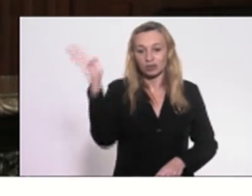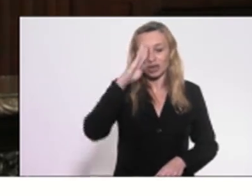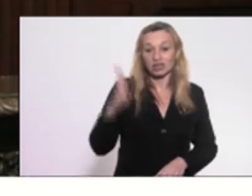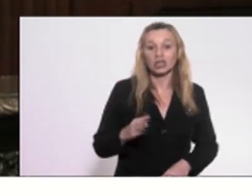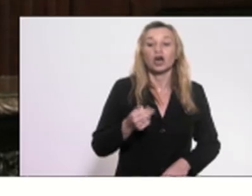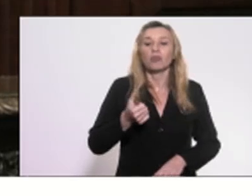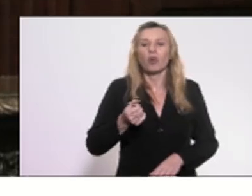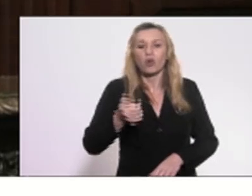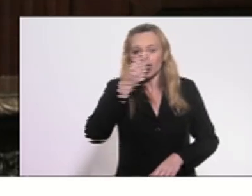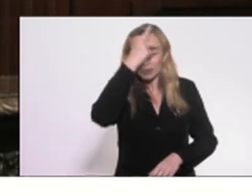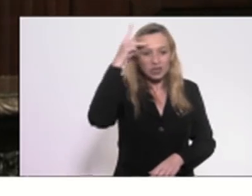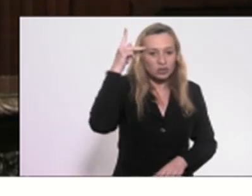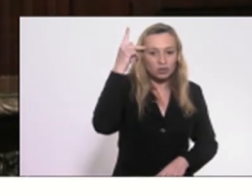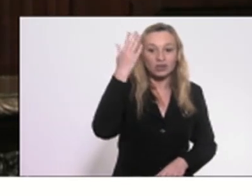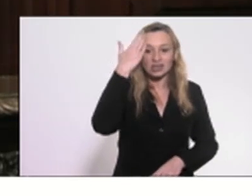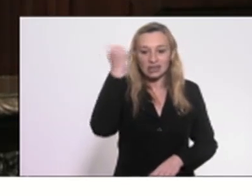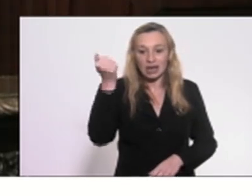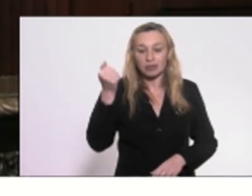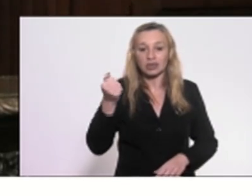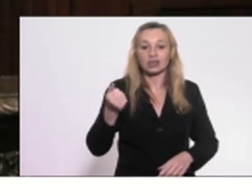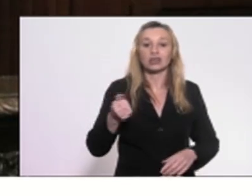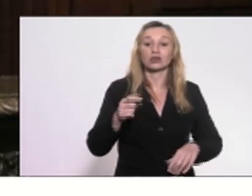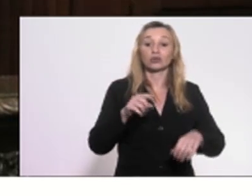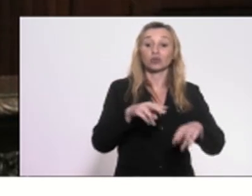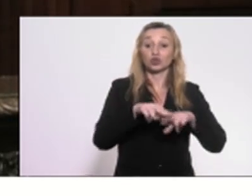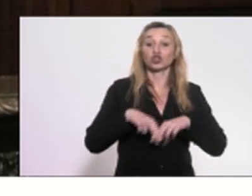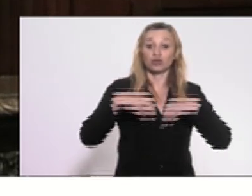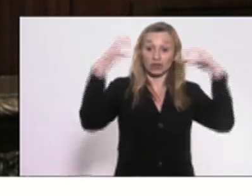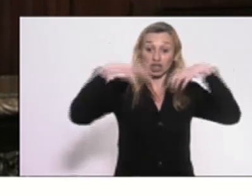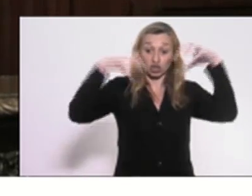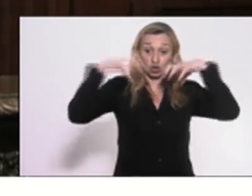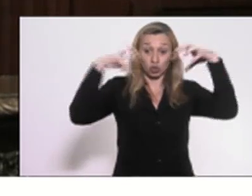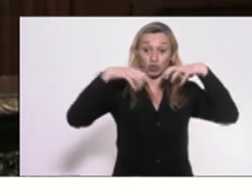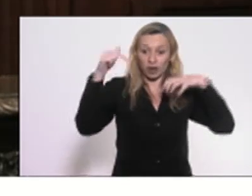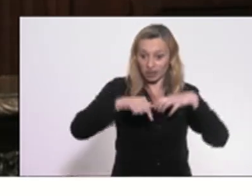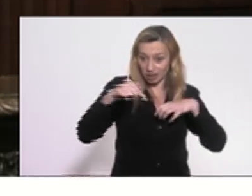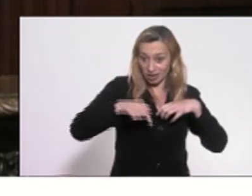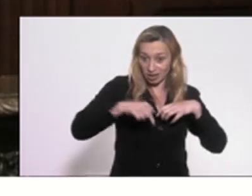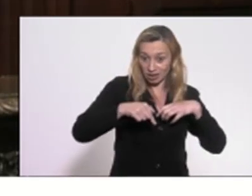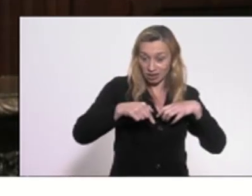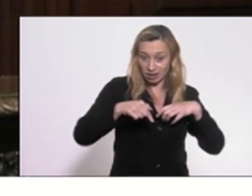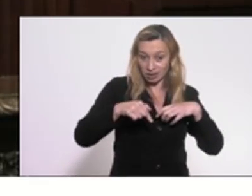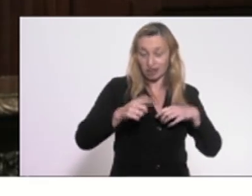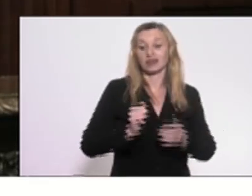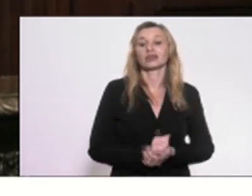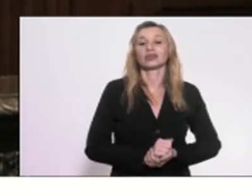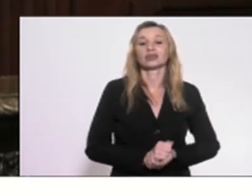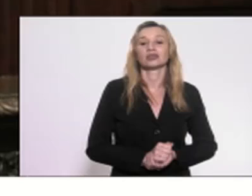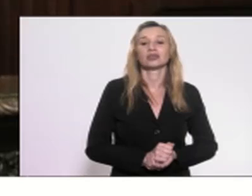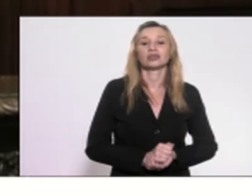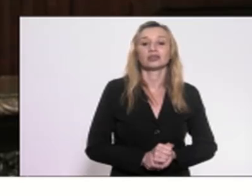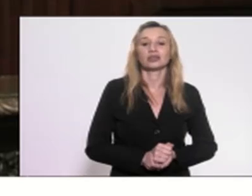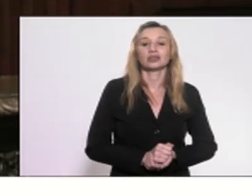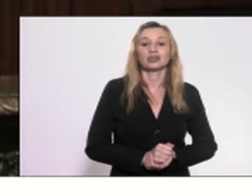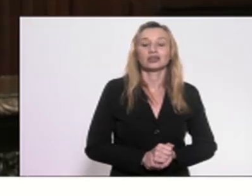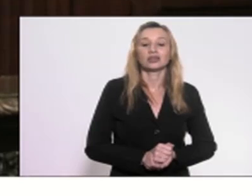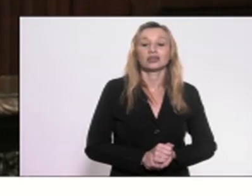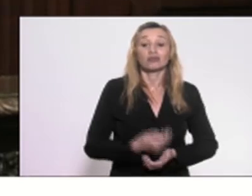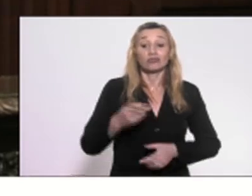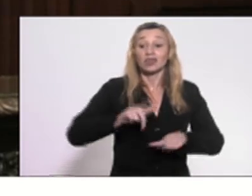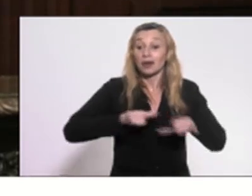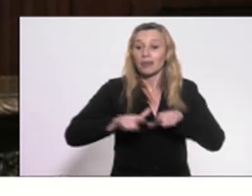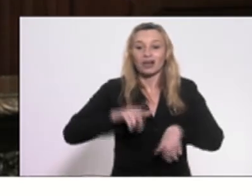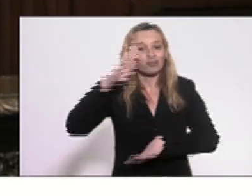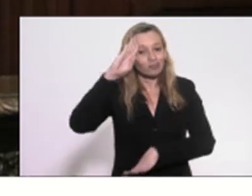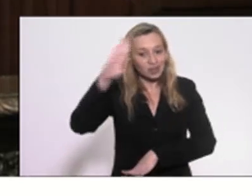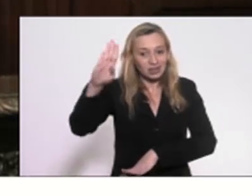nosso regime de chuvas aqui se deve ao papel